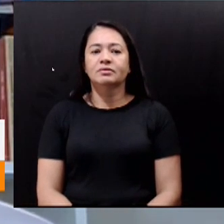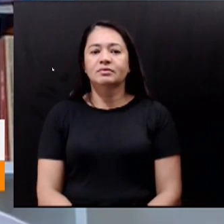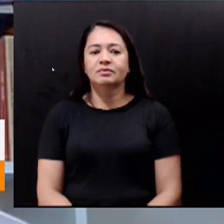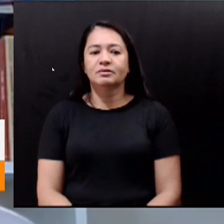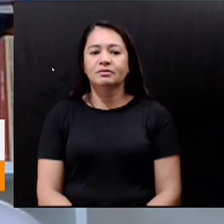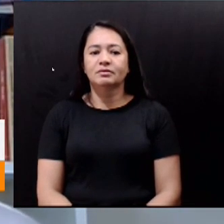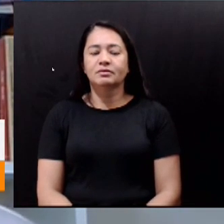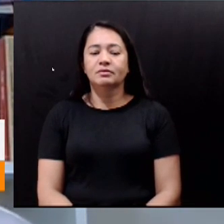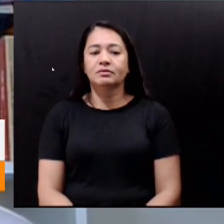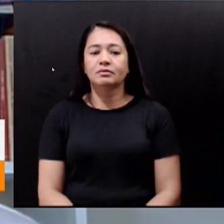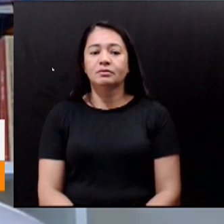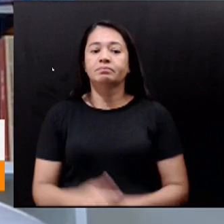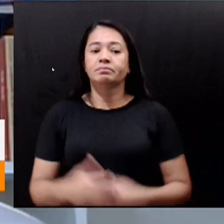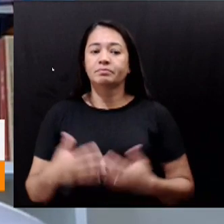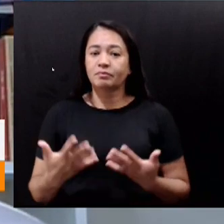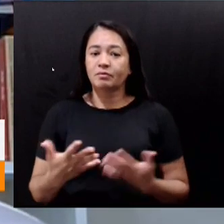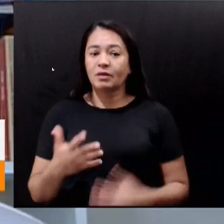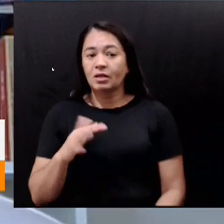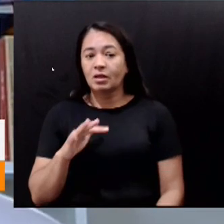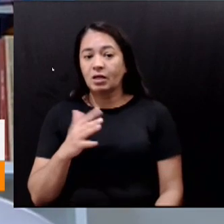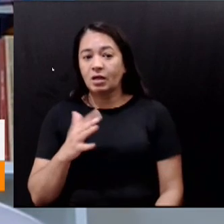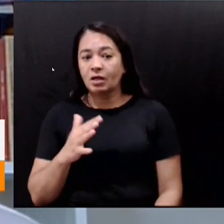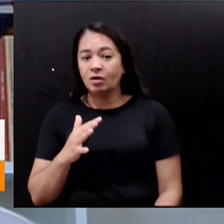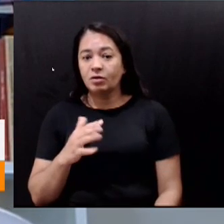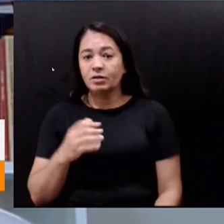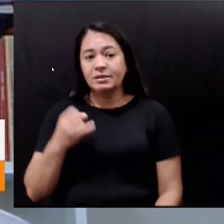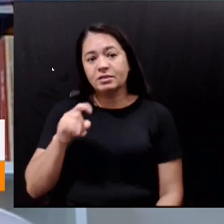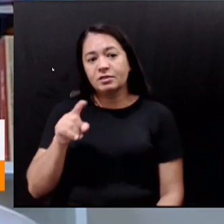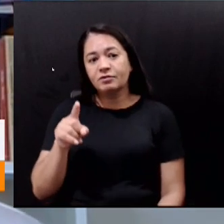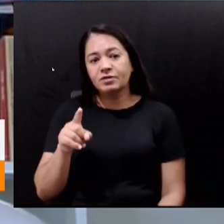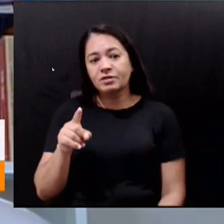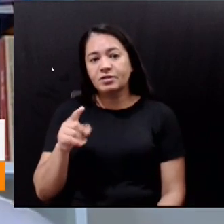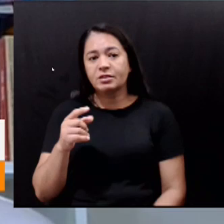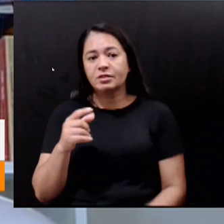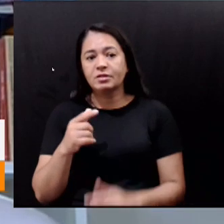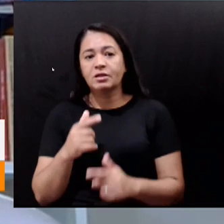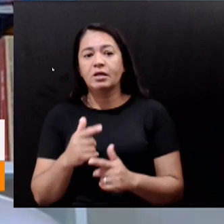Legal, talvez esteja, mas se vocês tiverem algum problema, por favor.